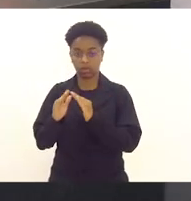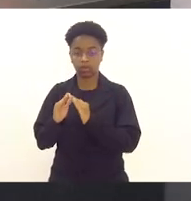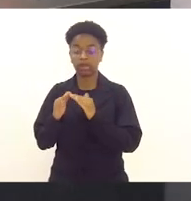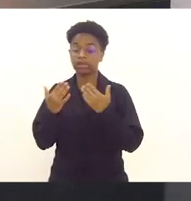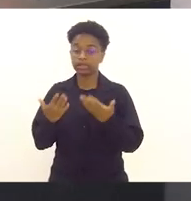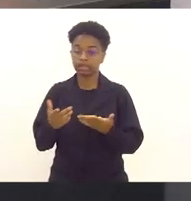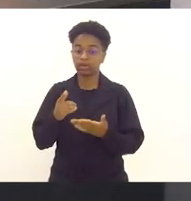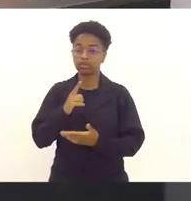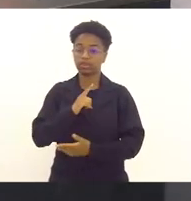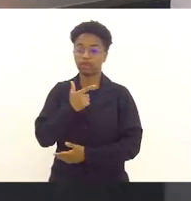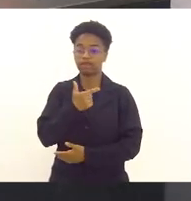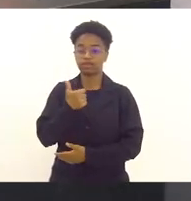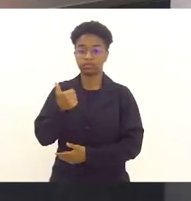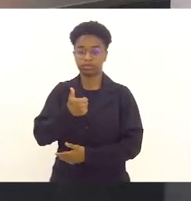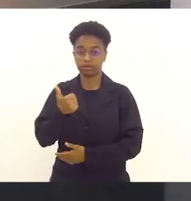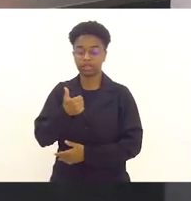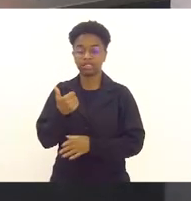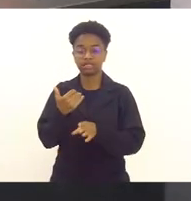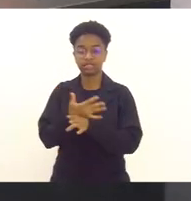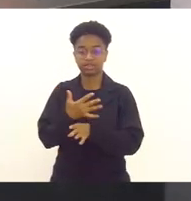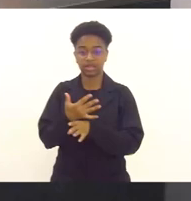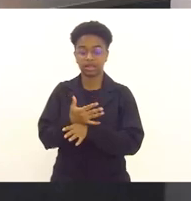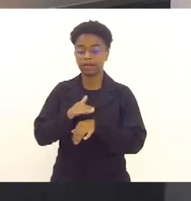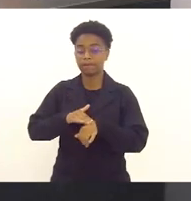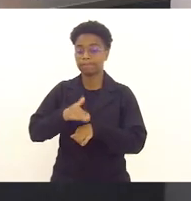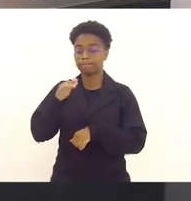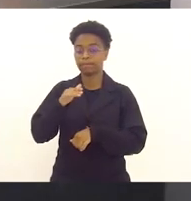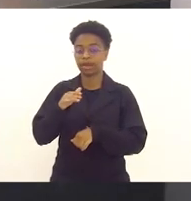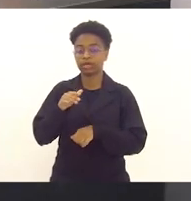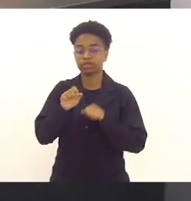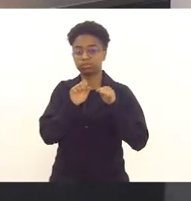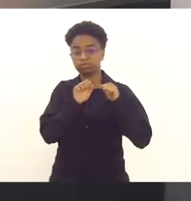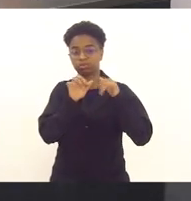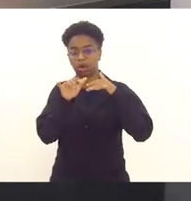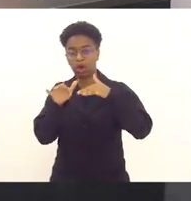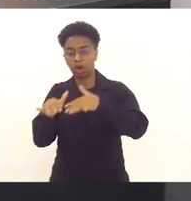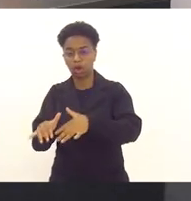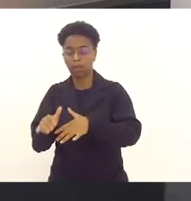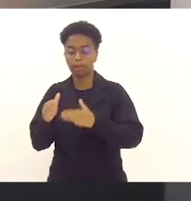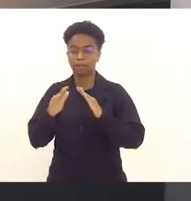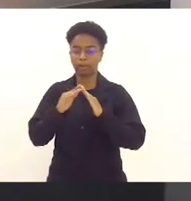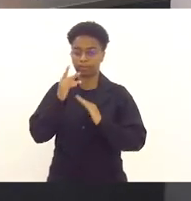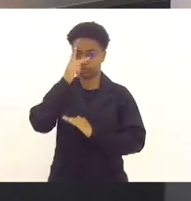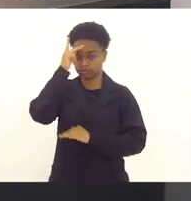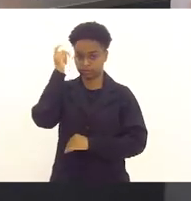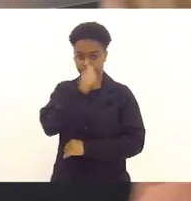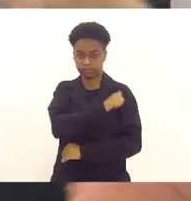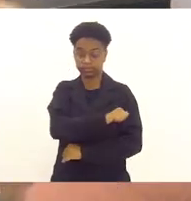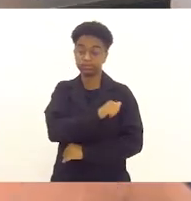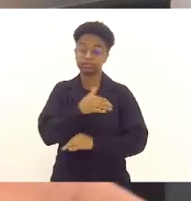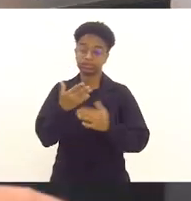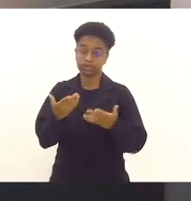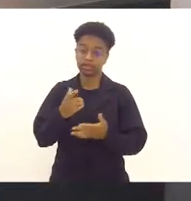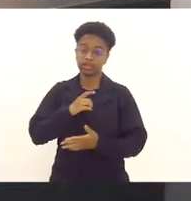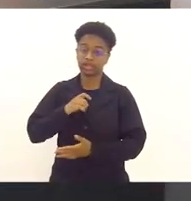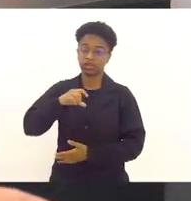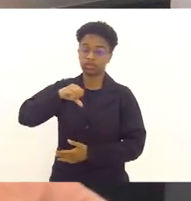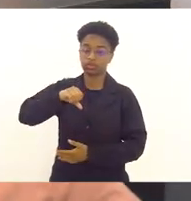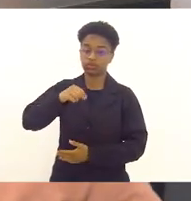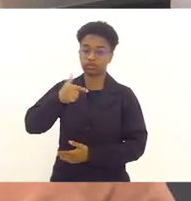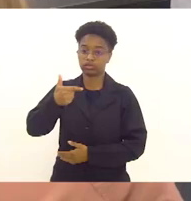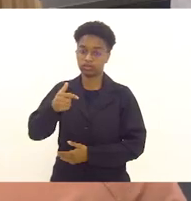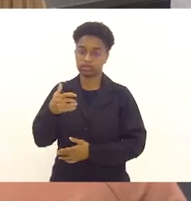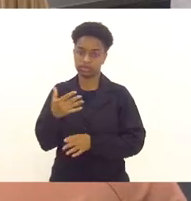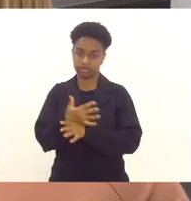vigésima primeiro cidade mais populosa do Estado do Rio de Janeiro lembrando aí que a gente tem 92 cidades